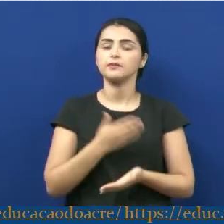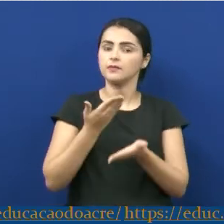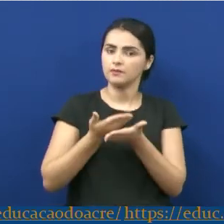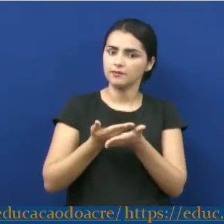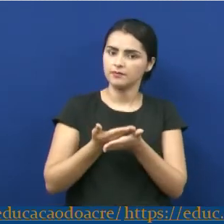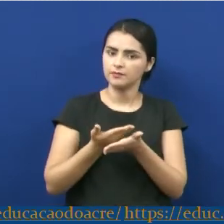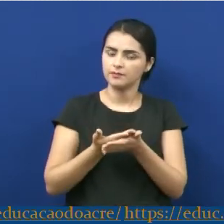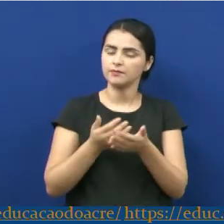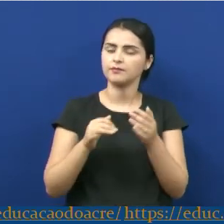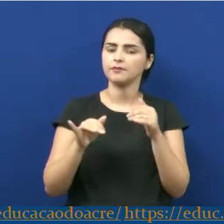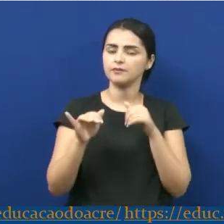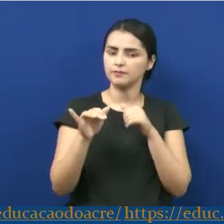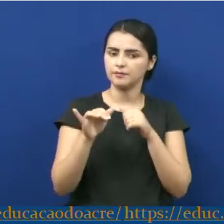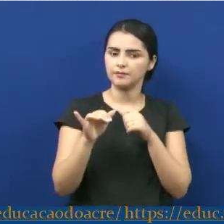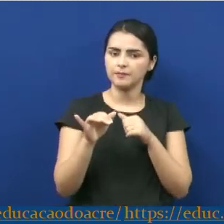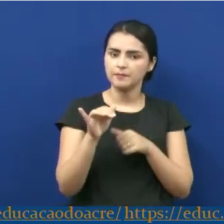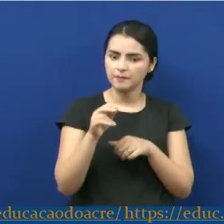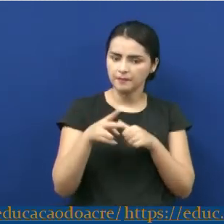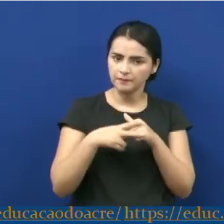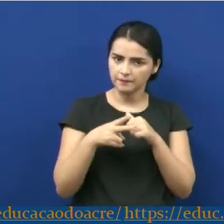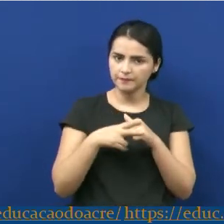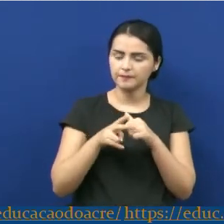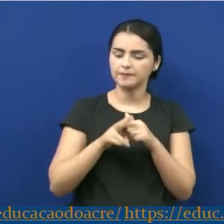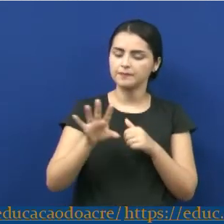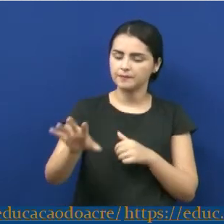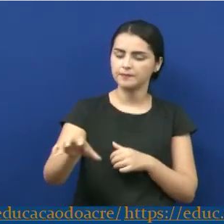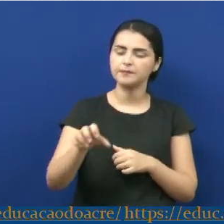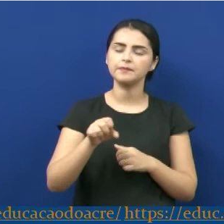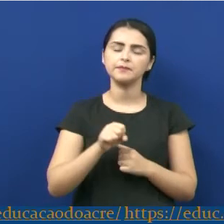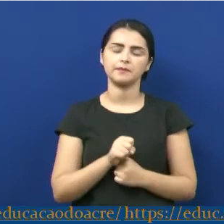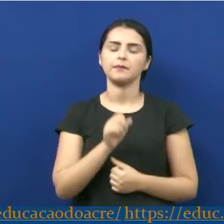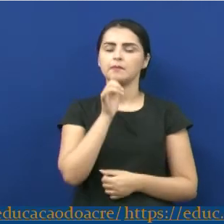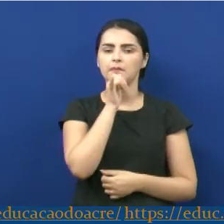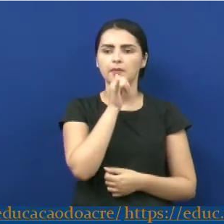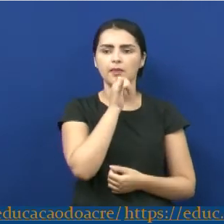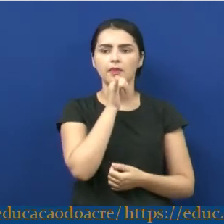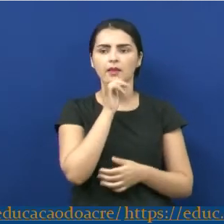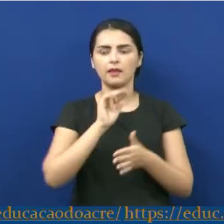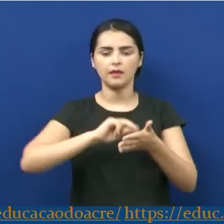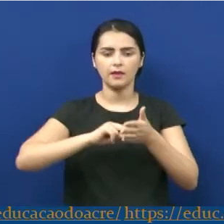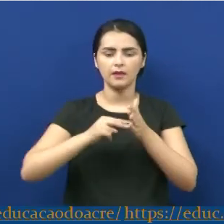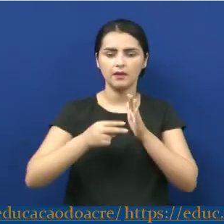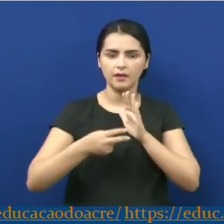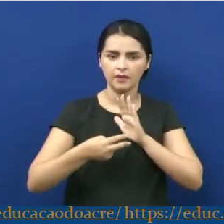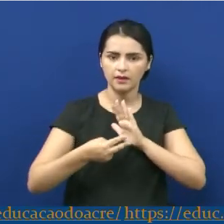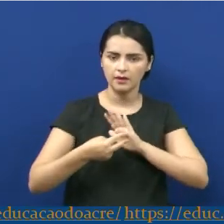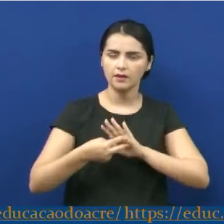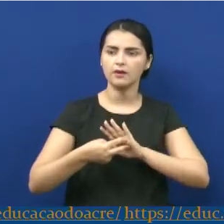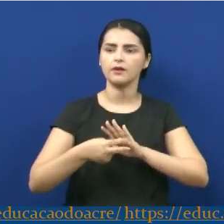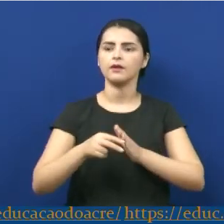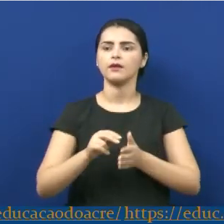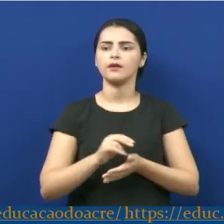verbo pegar, an exam yesterday. Então, the students